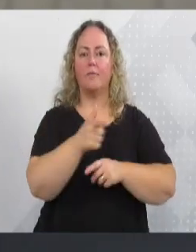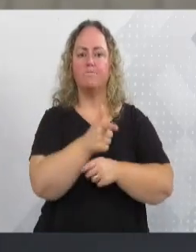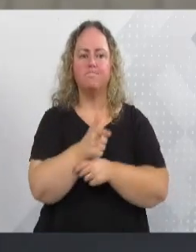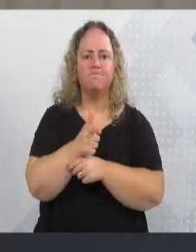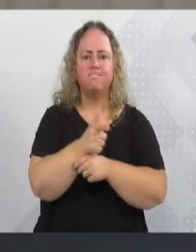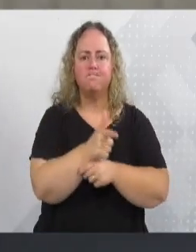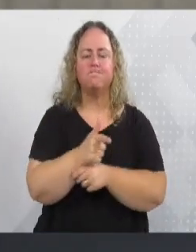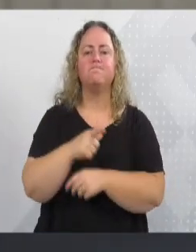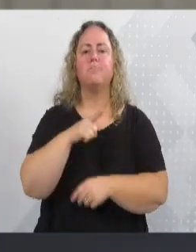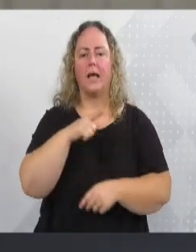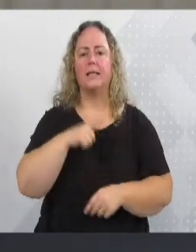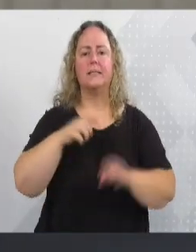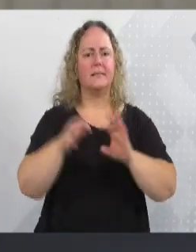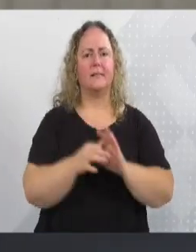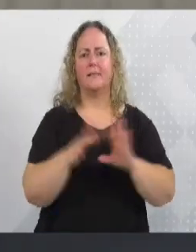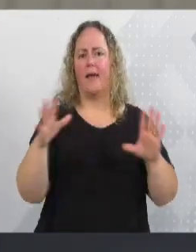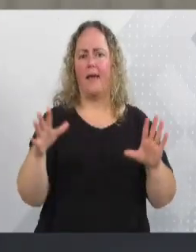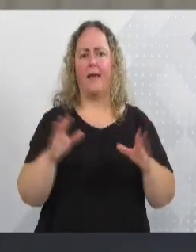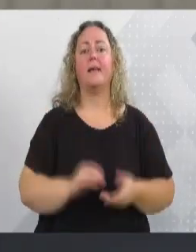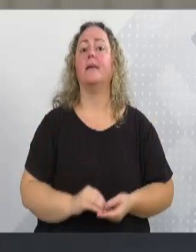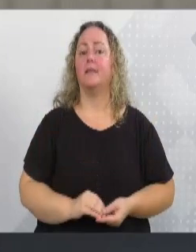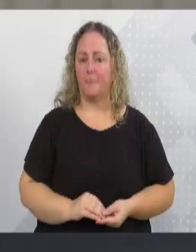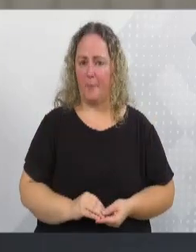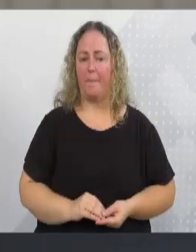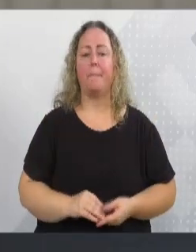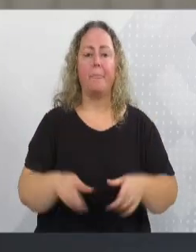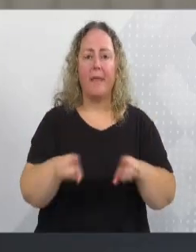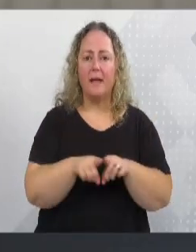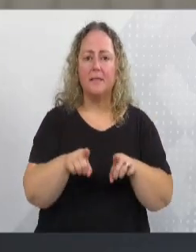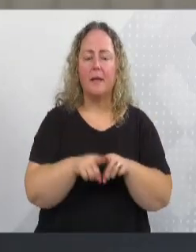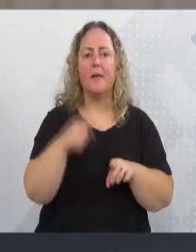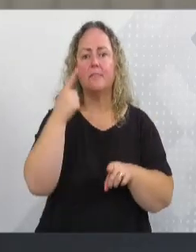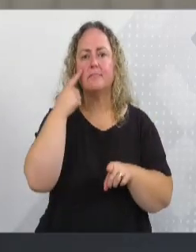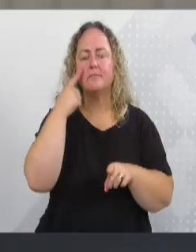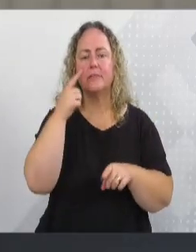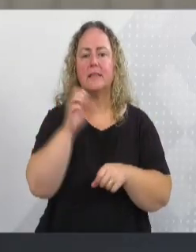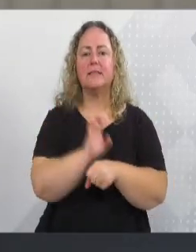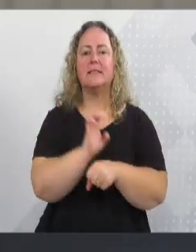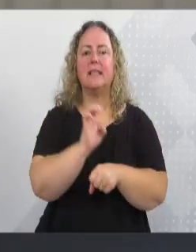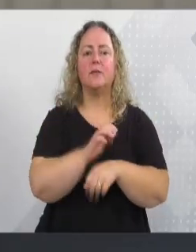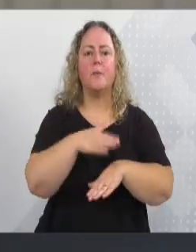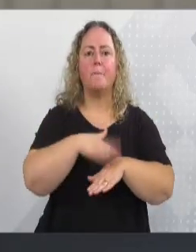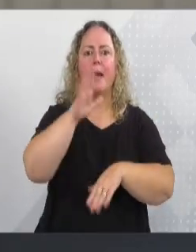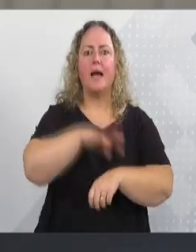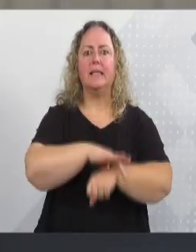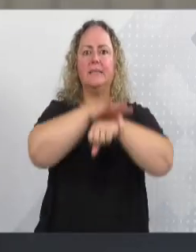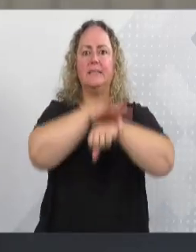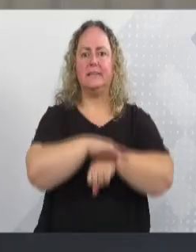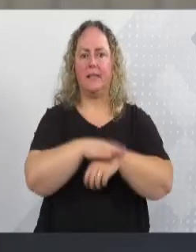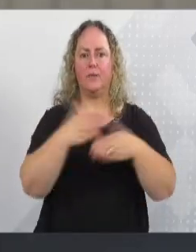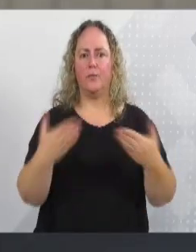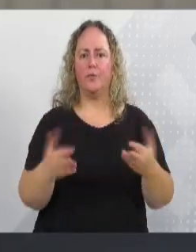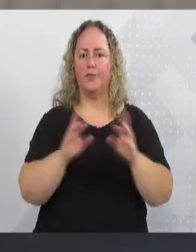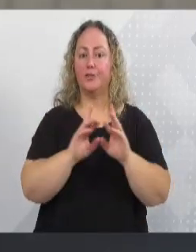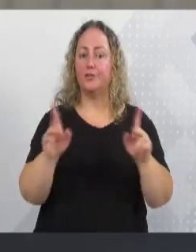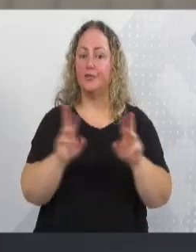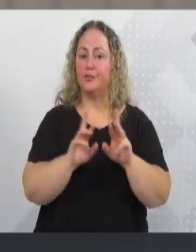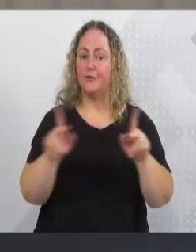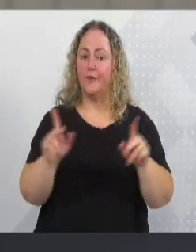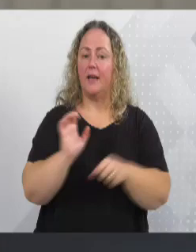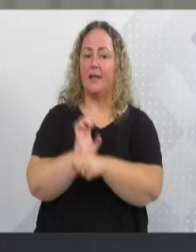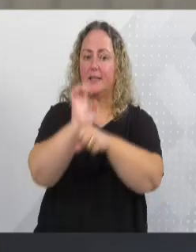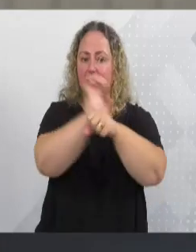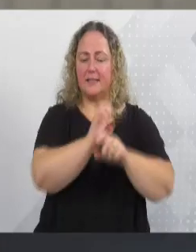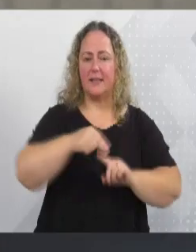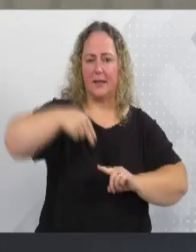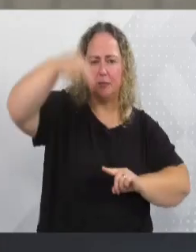fogo disponível em relação à sua população. E também é reconhecido como um dos estados mais seguros do Brasil. Relação inversa a diversos estados da região